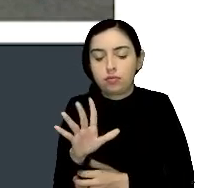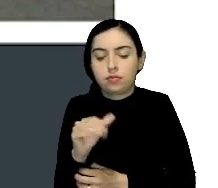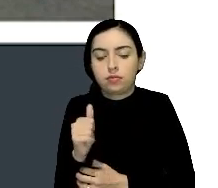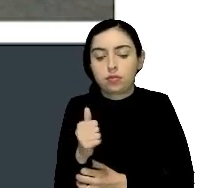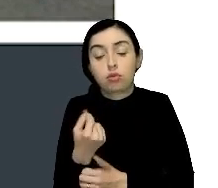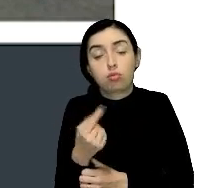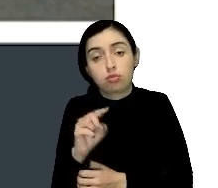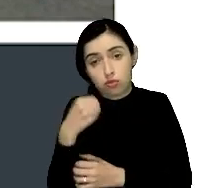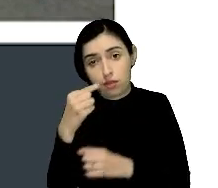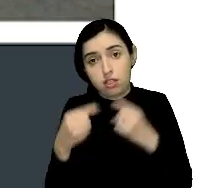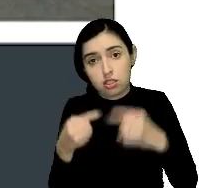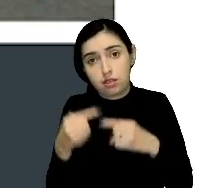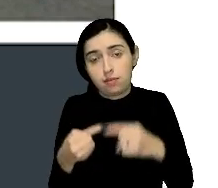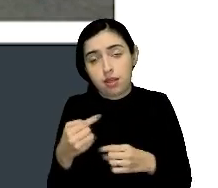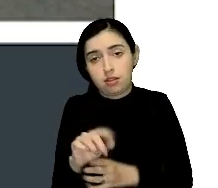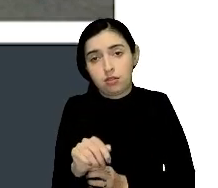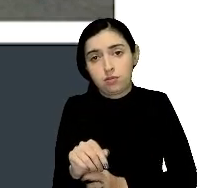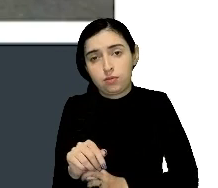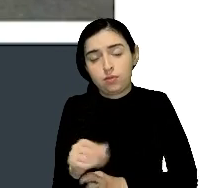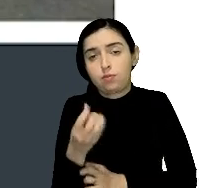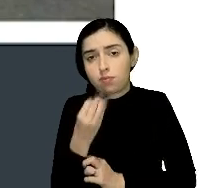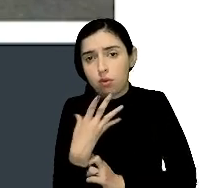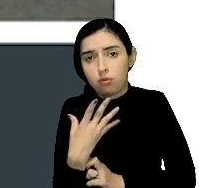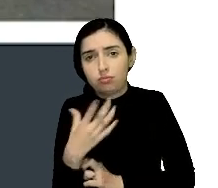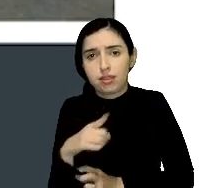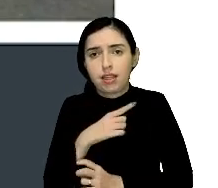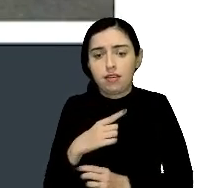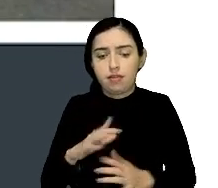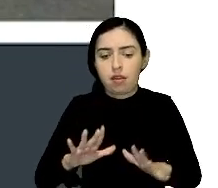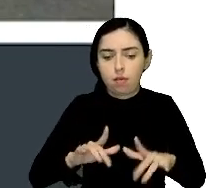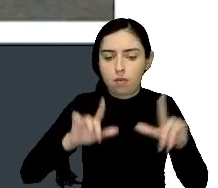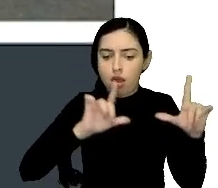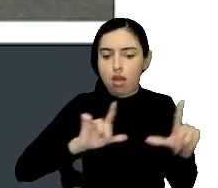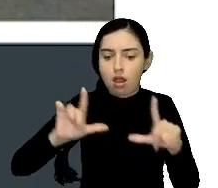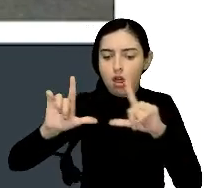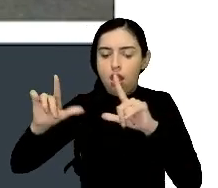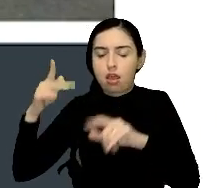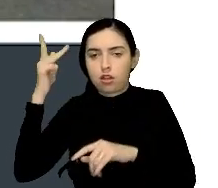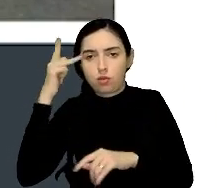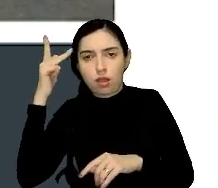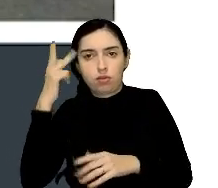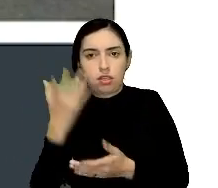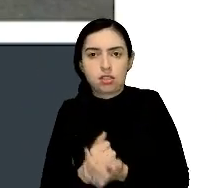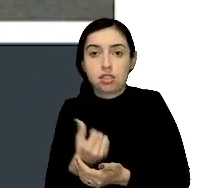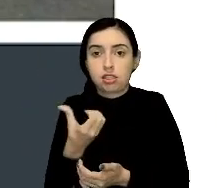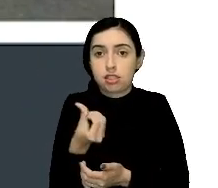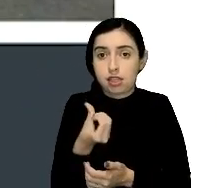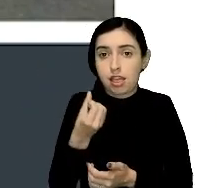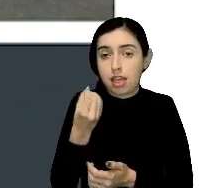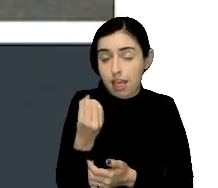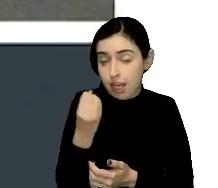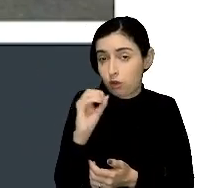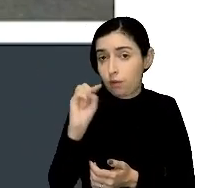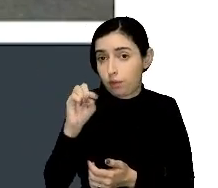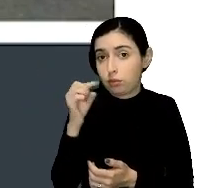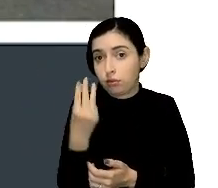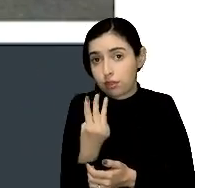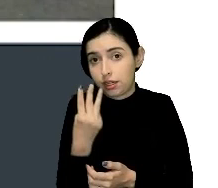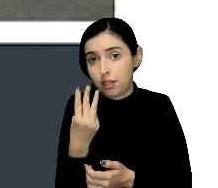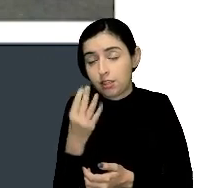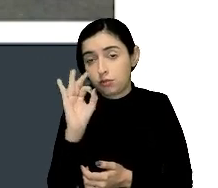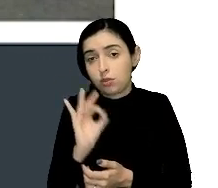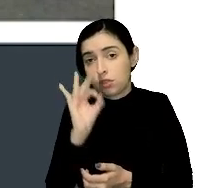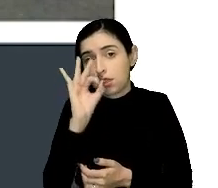debate. Bom, e a gente teve manifestação na Paulista contra a lei de imigração. Então tem 0,3% de imigrantes no país, e aí a gente